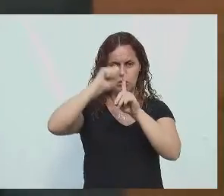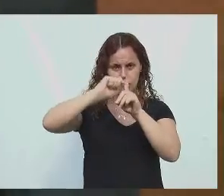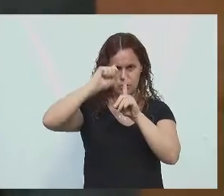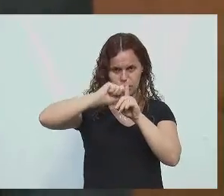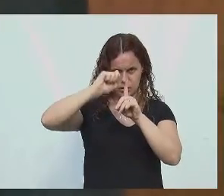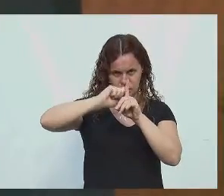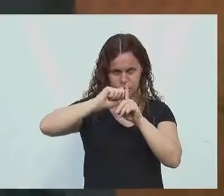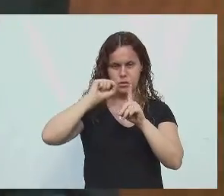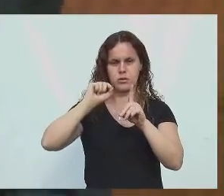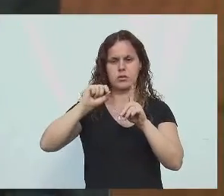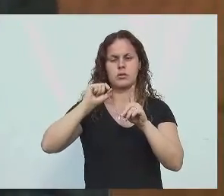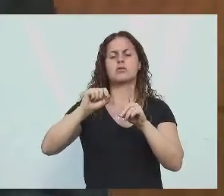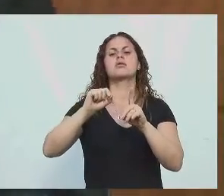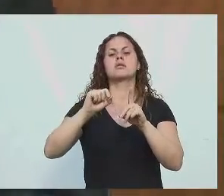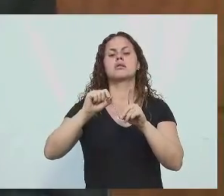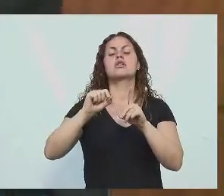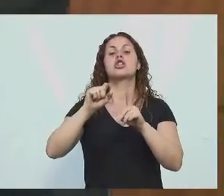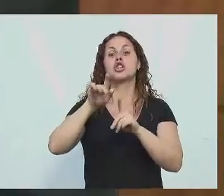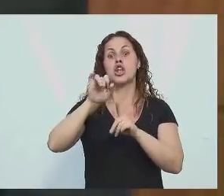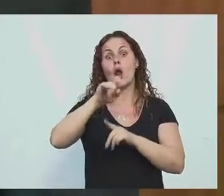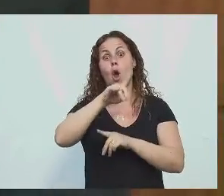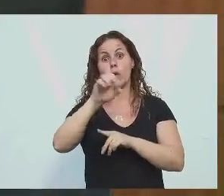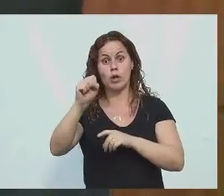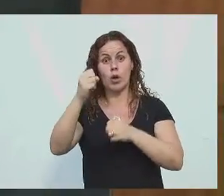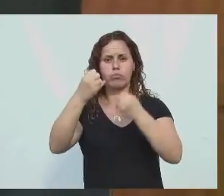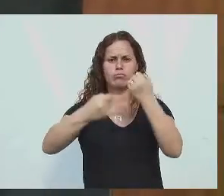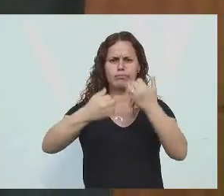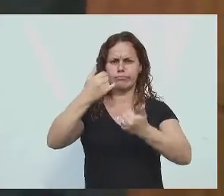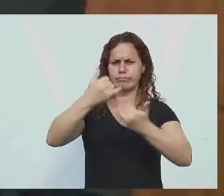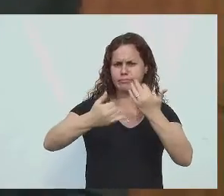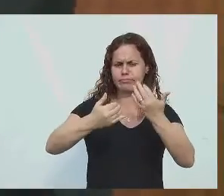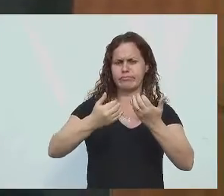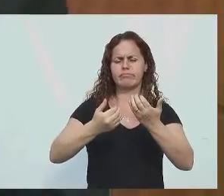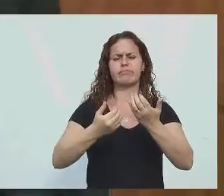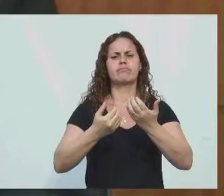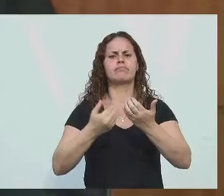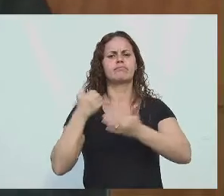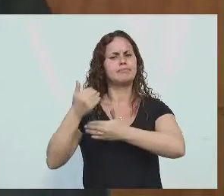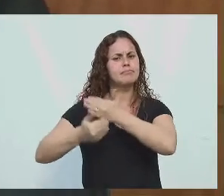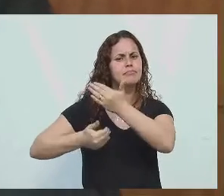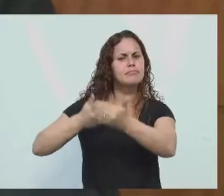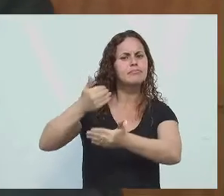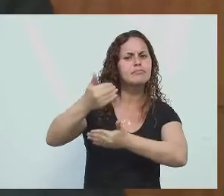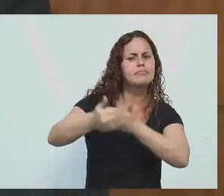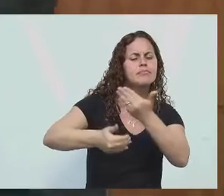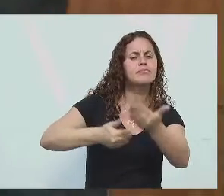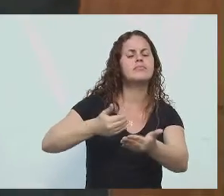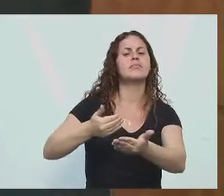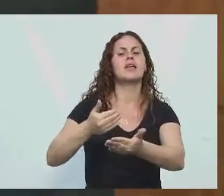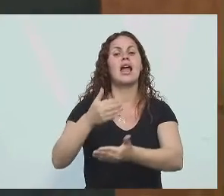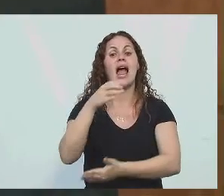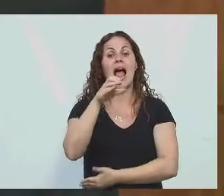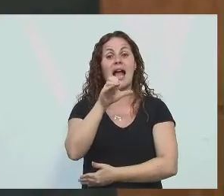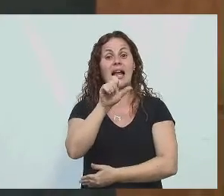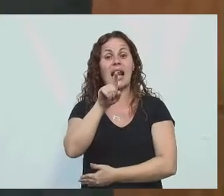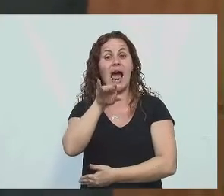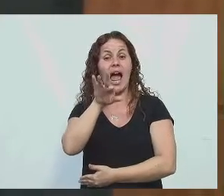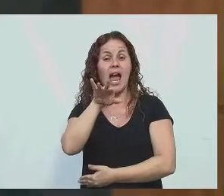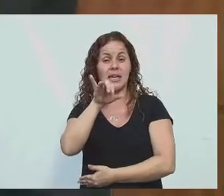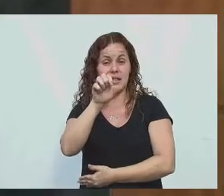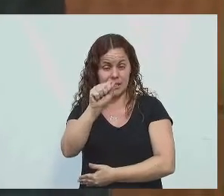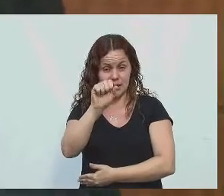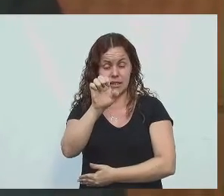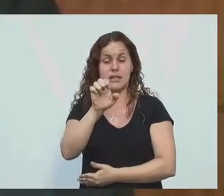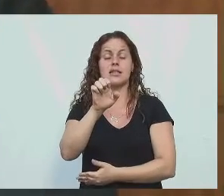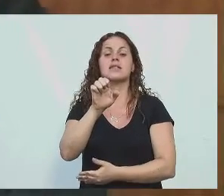maestria pelo vereador Geraldão, cumprimentar, inclusive, a nossa assessoria contábil aqui da Câmara, a Clarice, que esteve presente